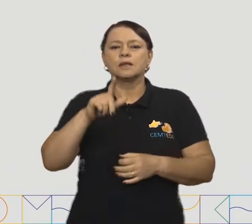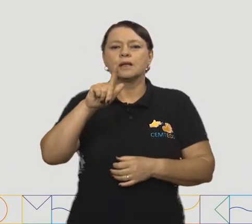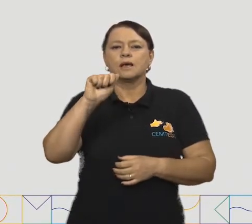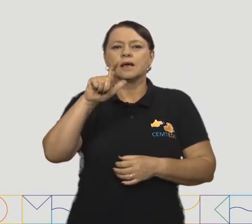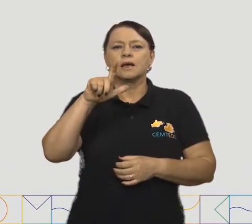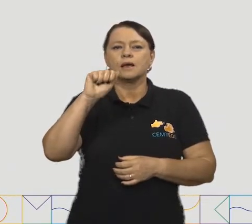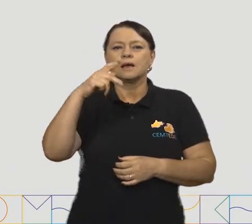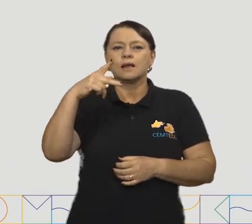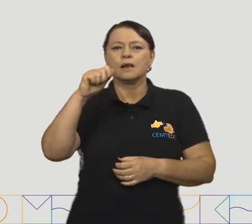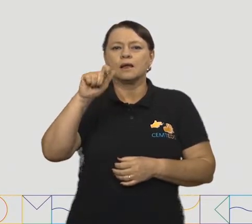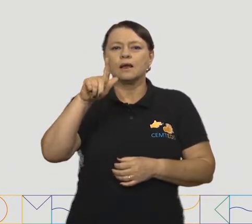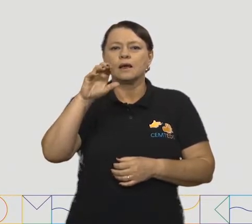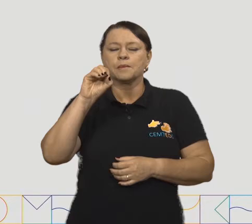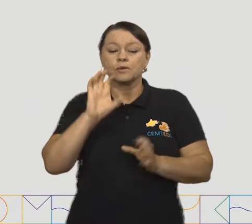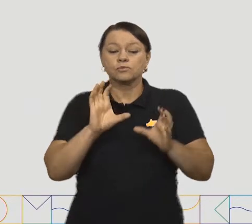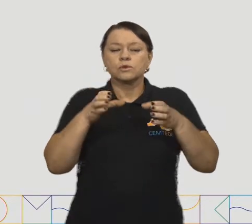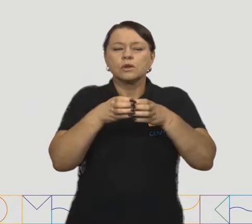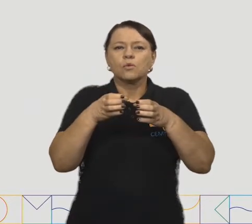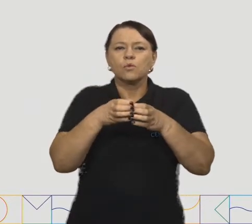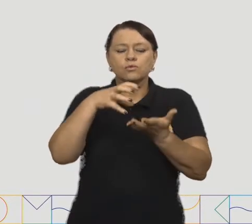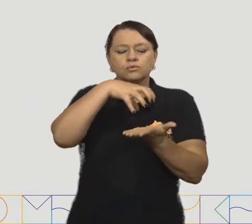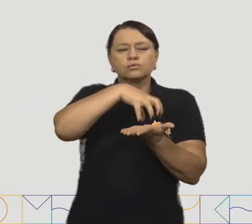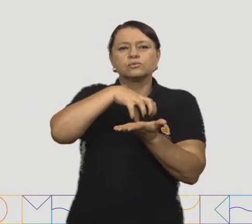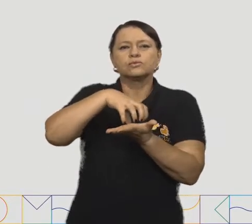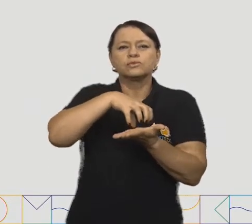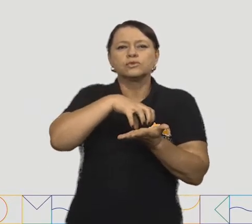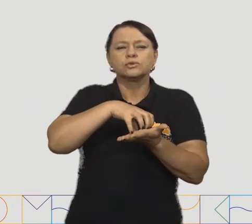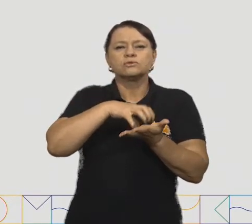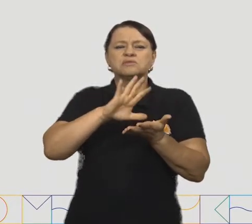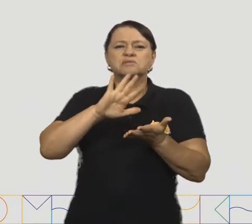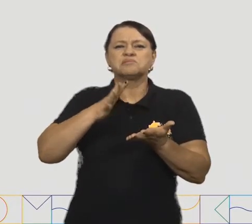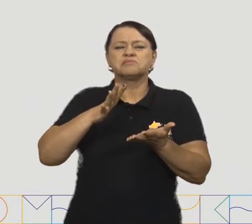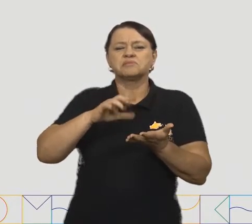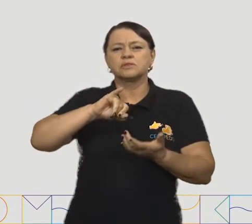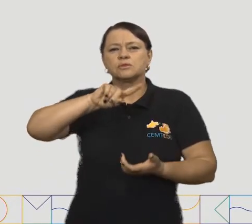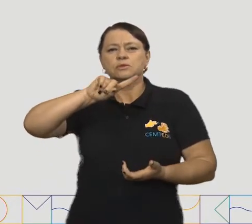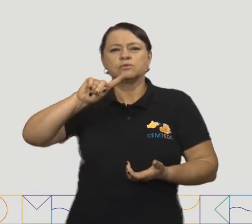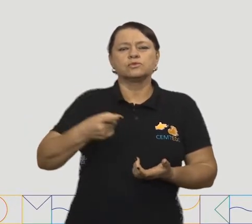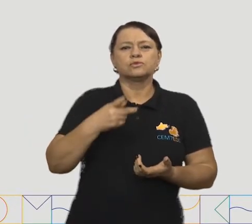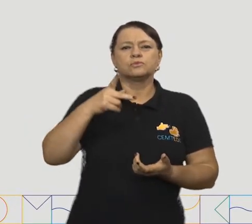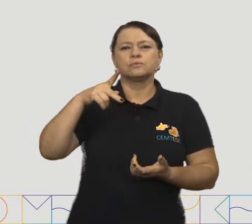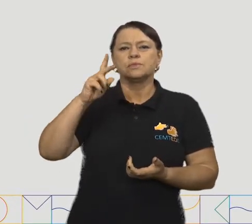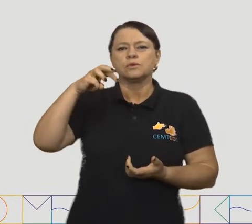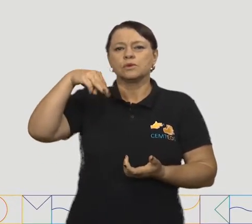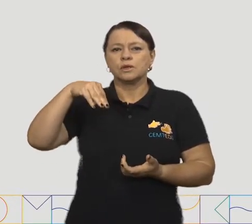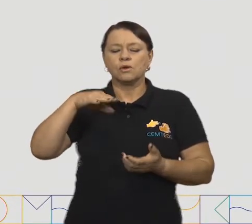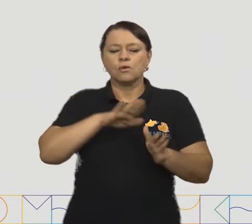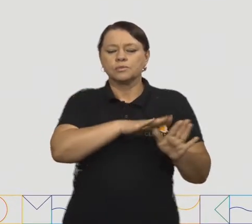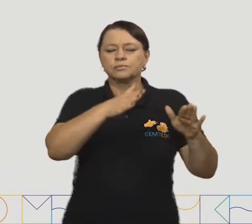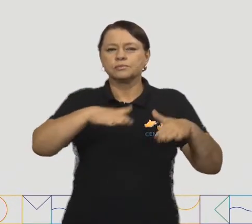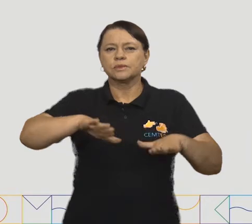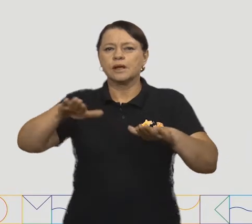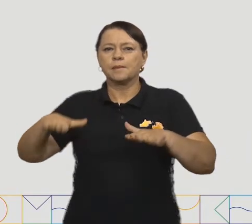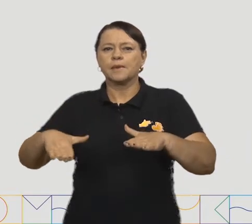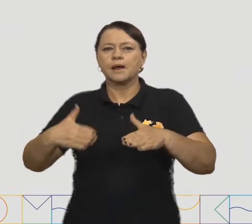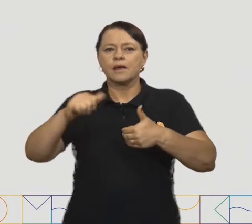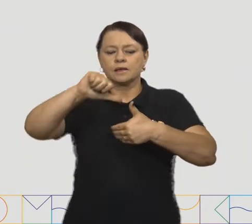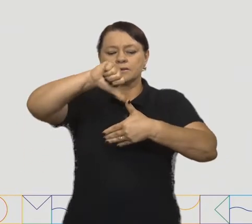satélites e um sistema de anéis. Dentre os seus satélites, destaca-se Trintão. É um satélite